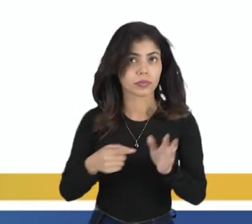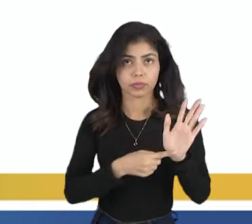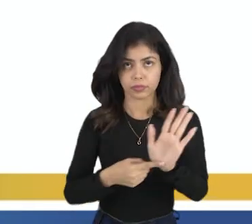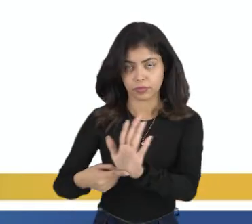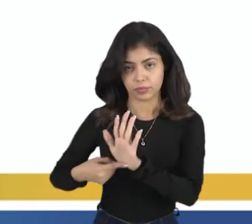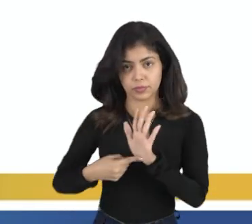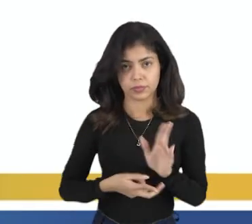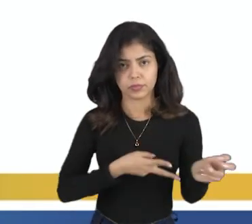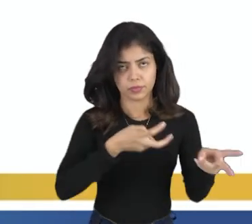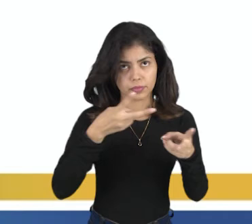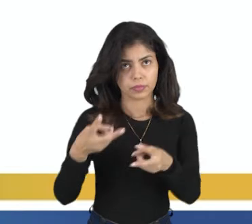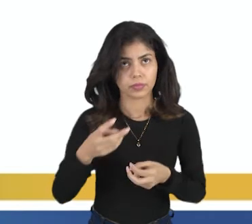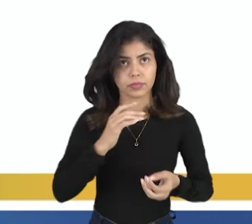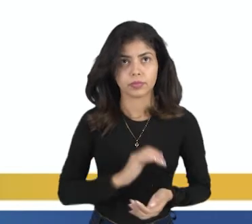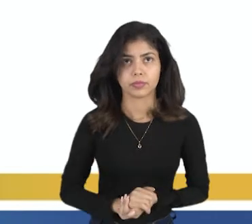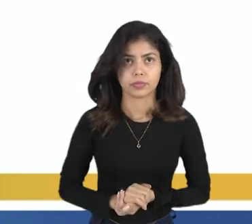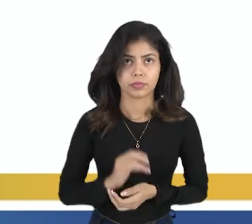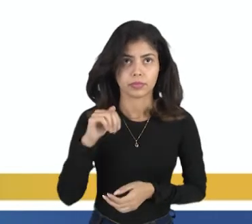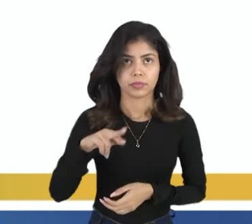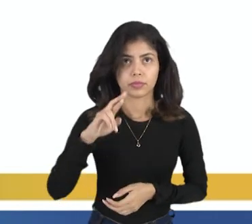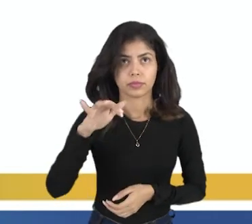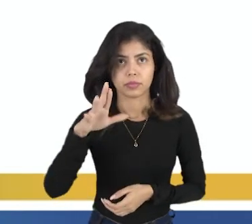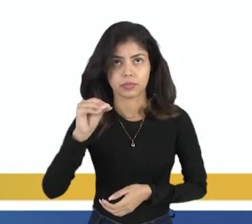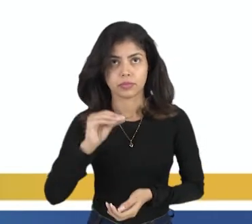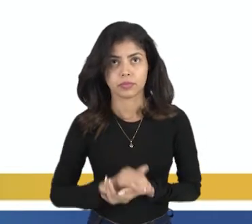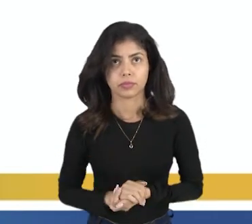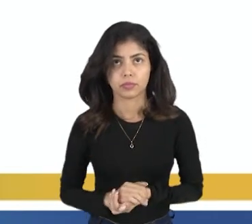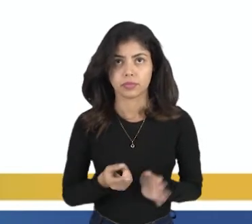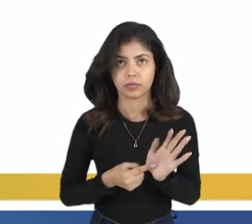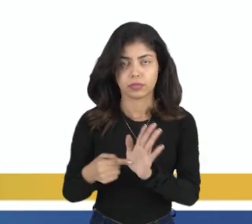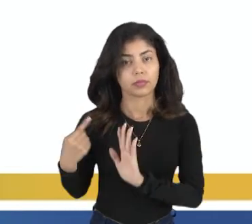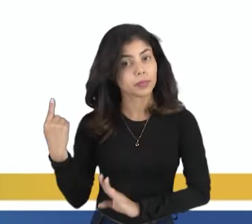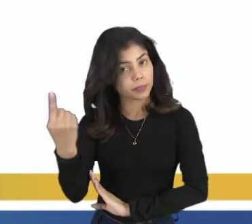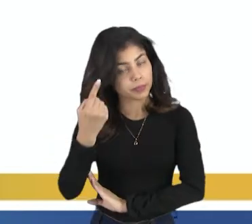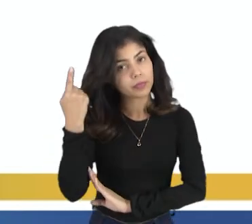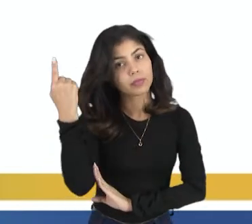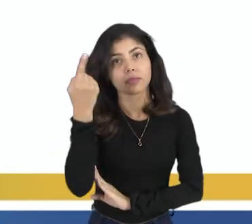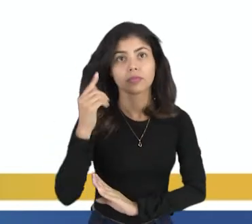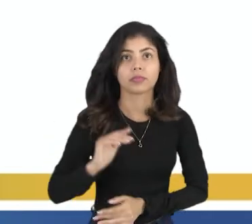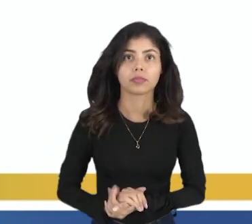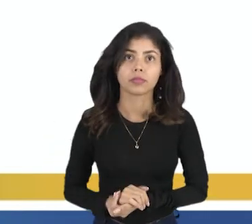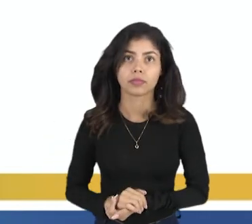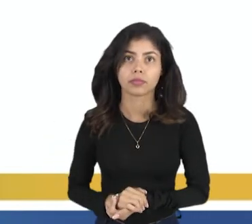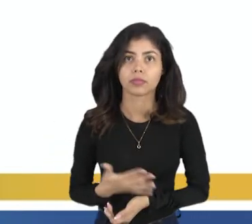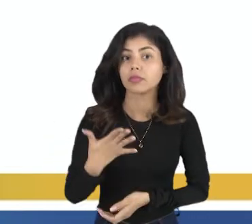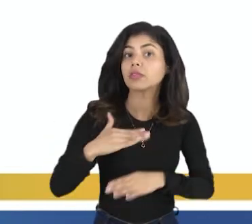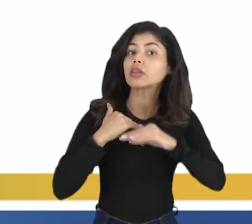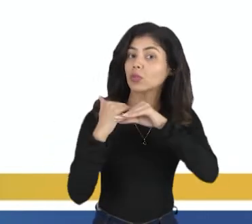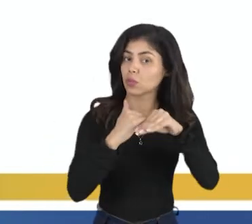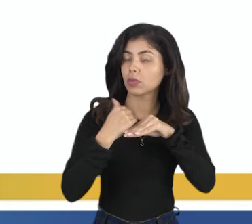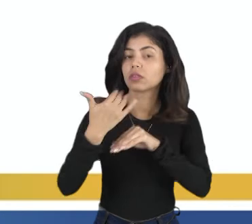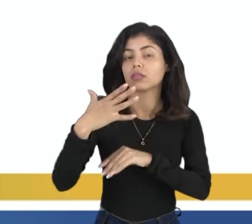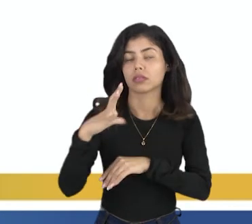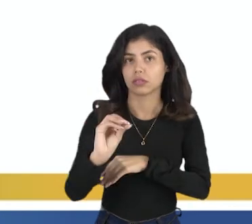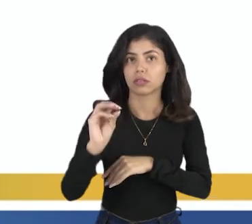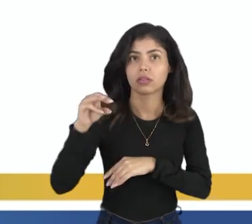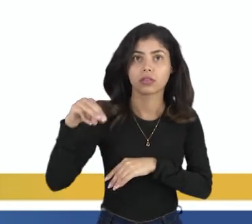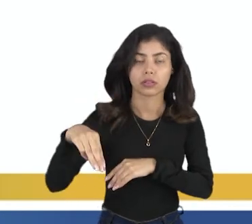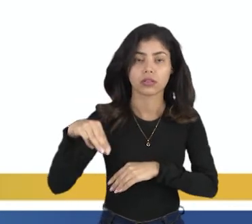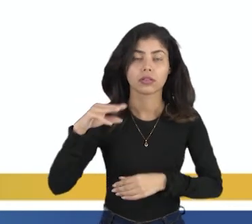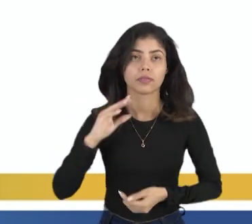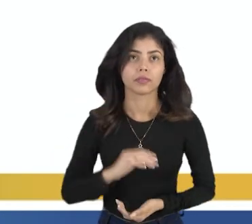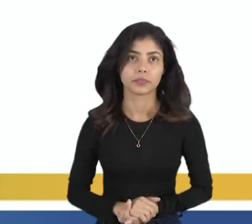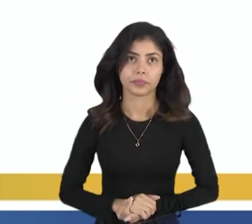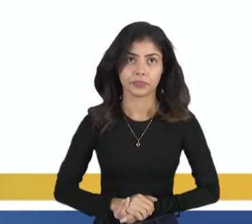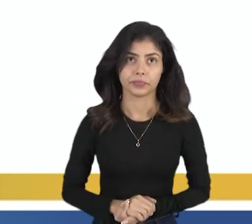gráfico, você vai perceber que a quaresmeira, ela apresenta uma altura média igual